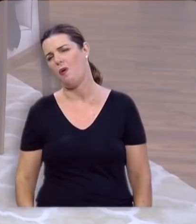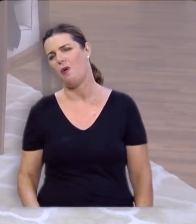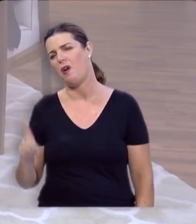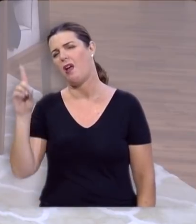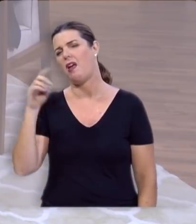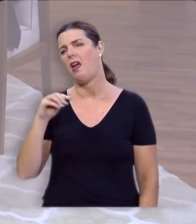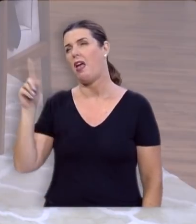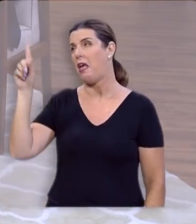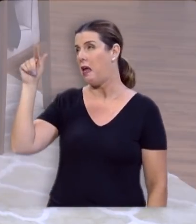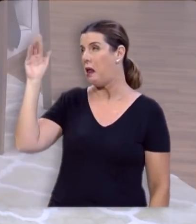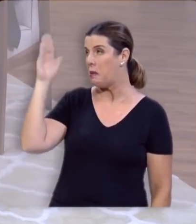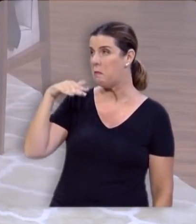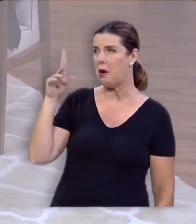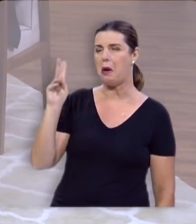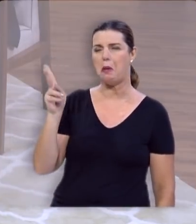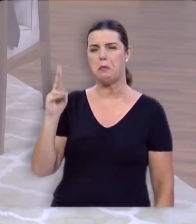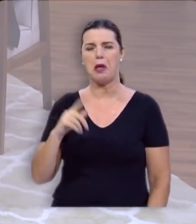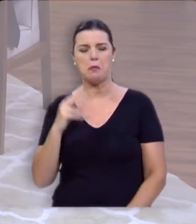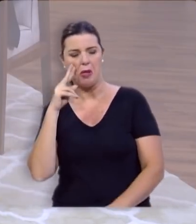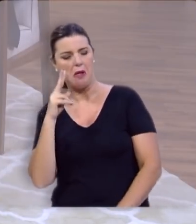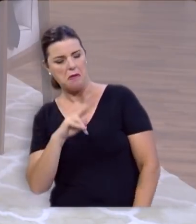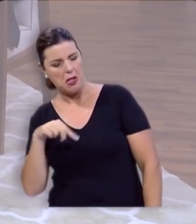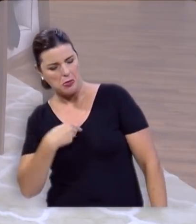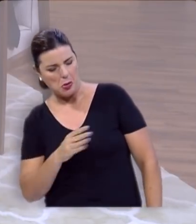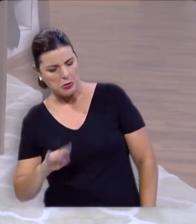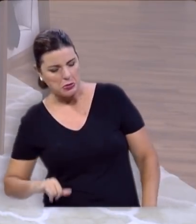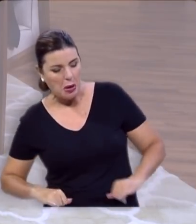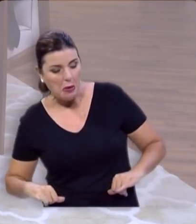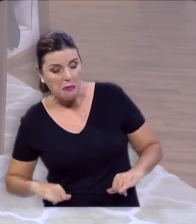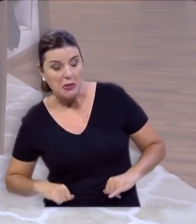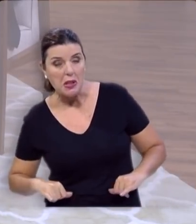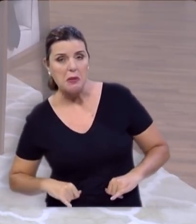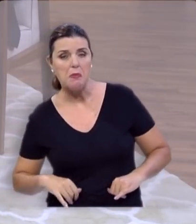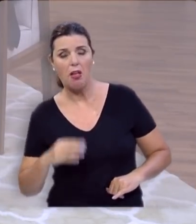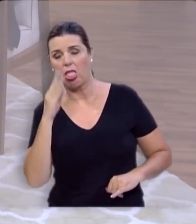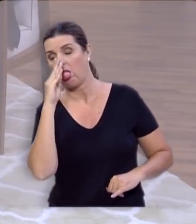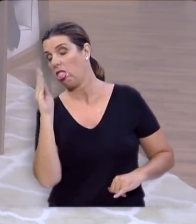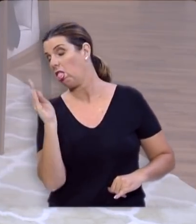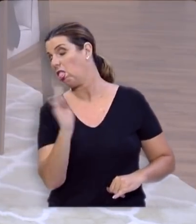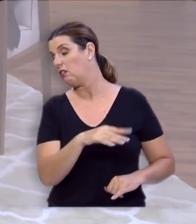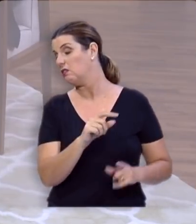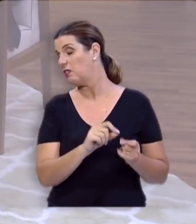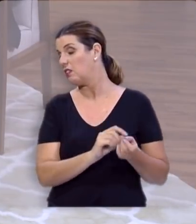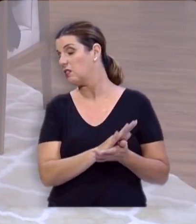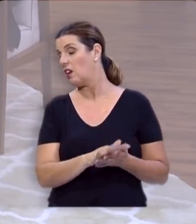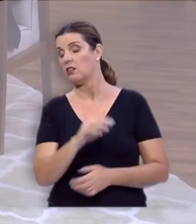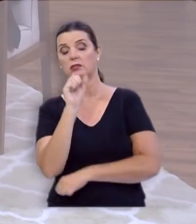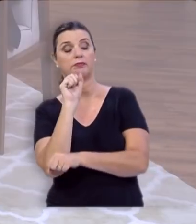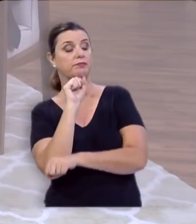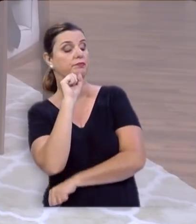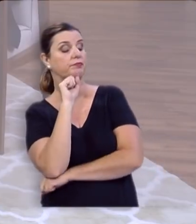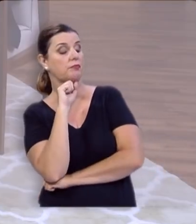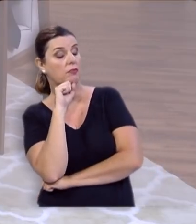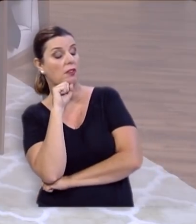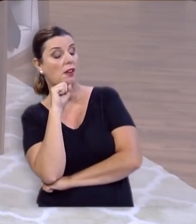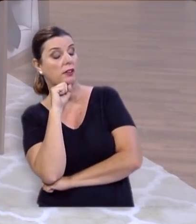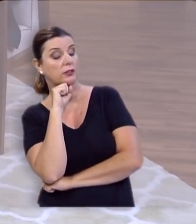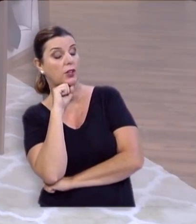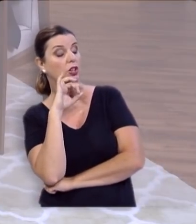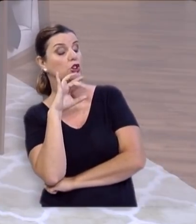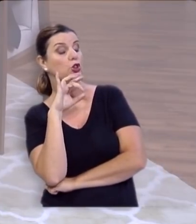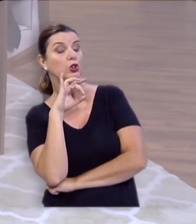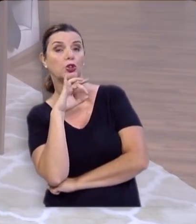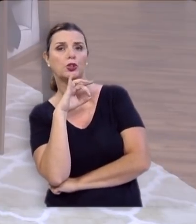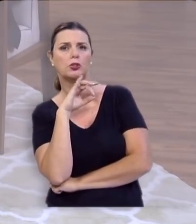um gênio maléfico que vê a gente sofrendo e simplesmente não faz nada. Porque as pessoas